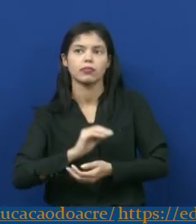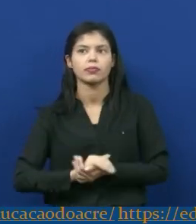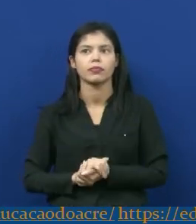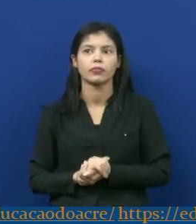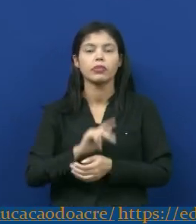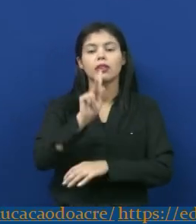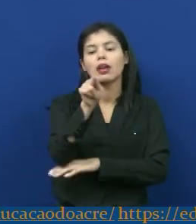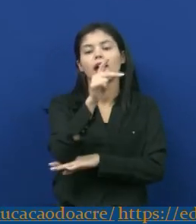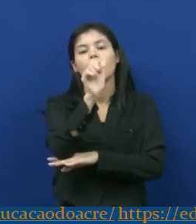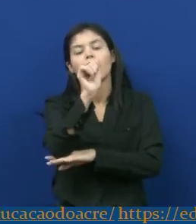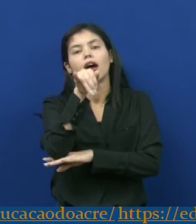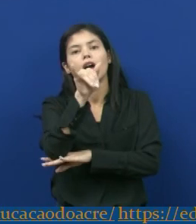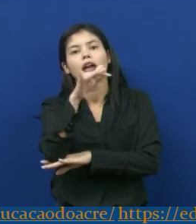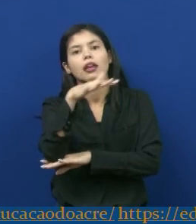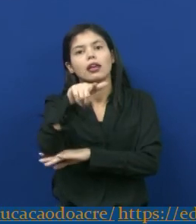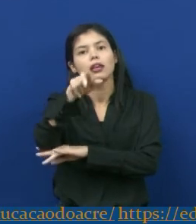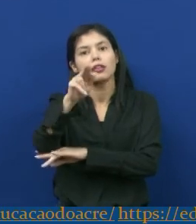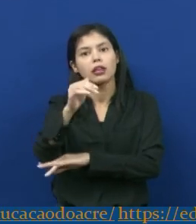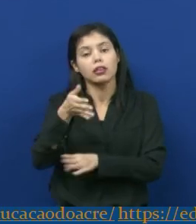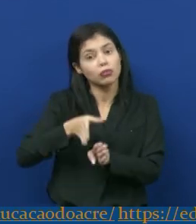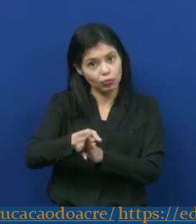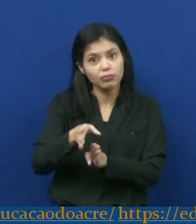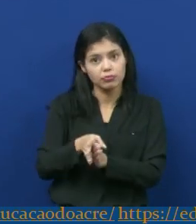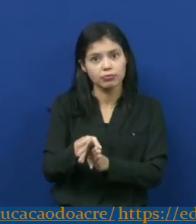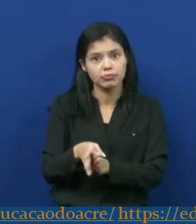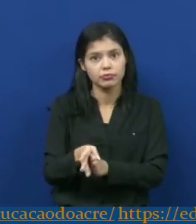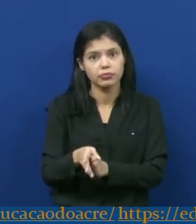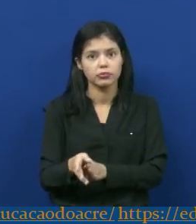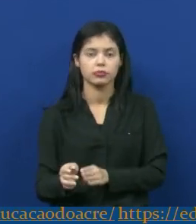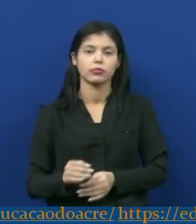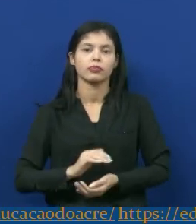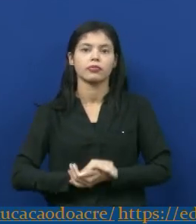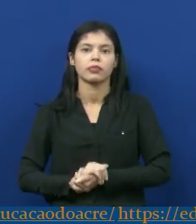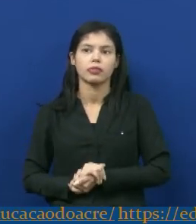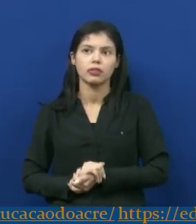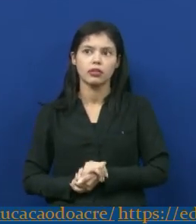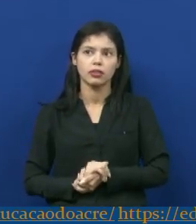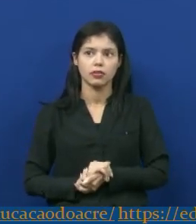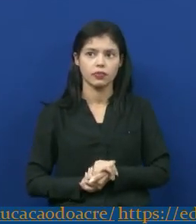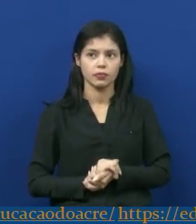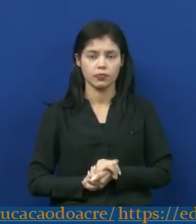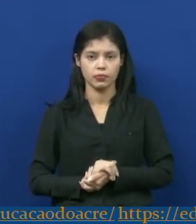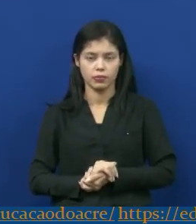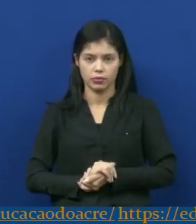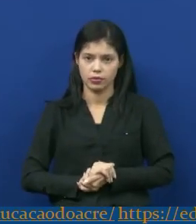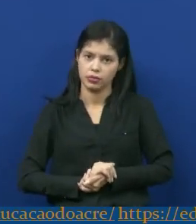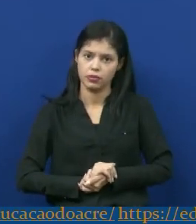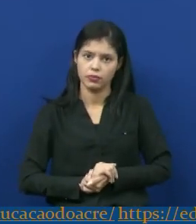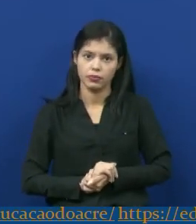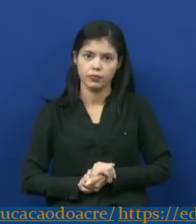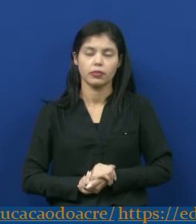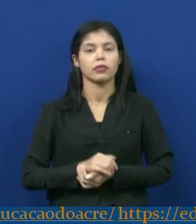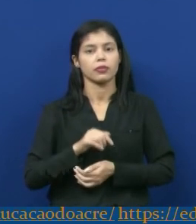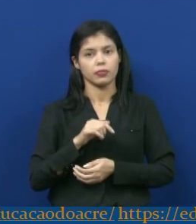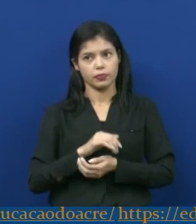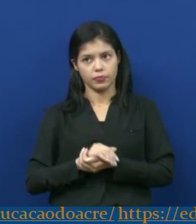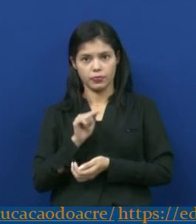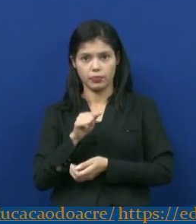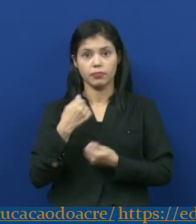que, né? E nesse caso ela está dando um conselho, né? Um conselho. Hay que hacer ejercícios